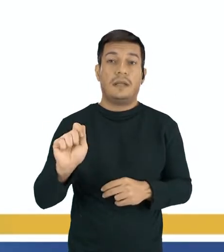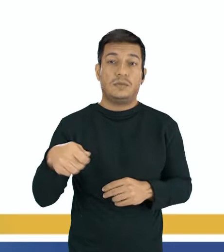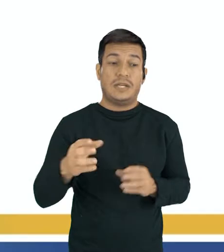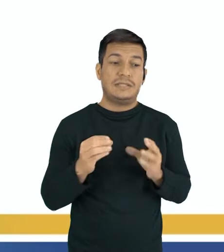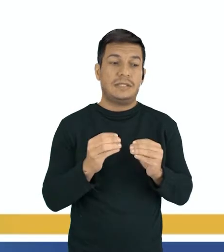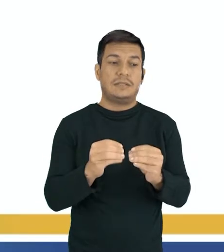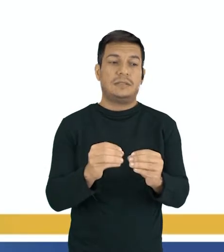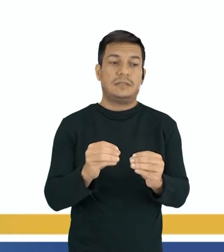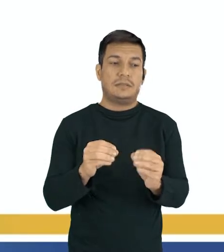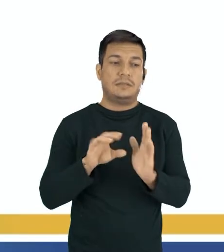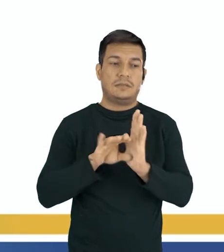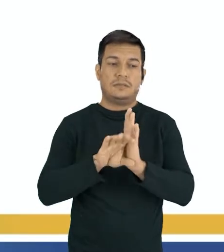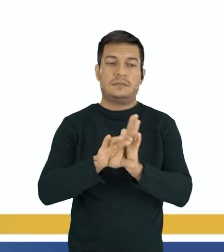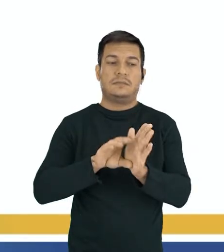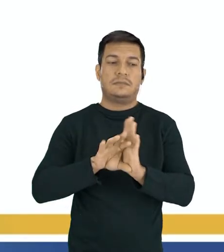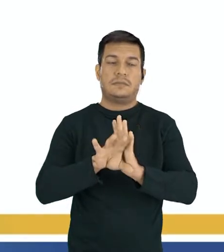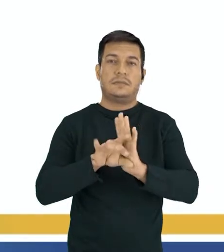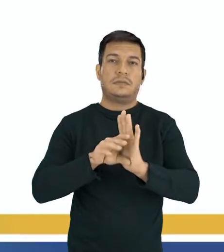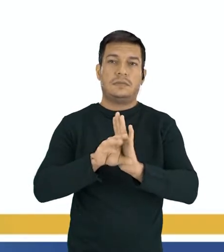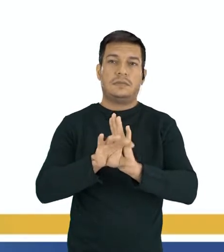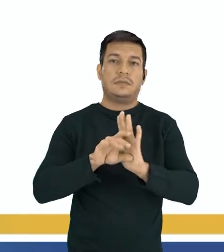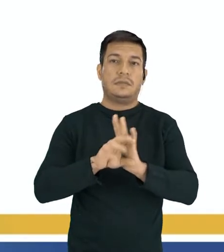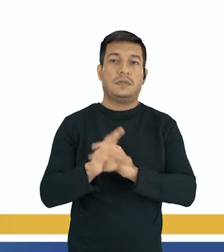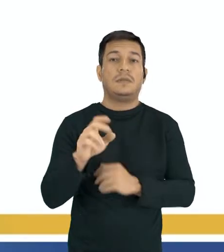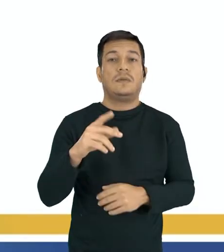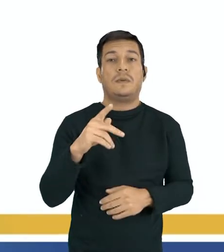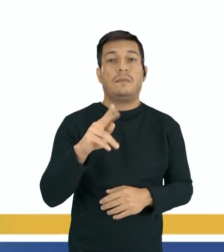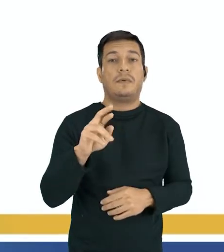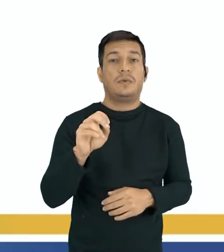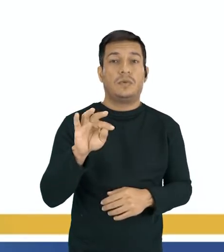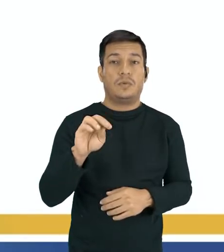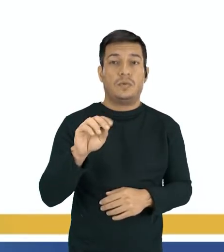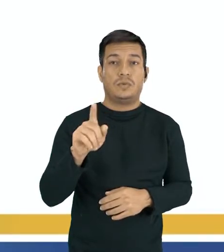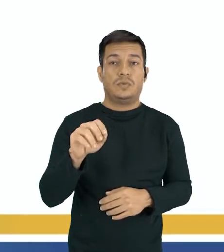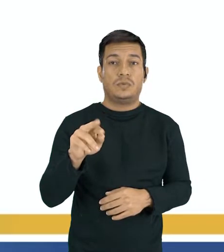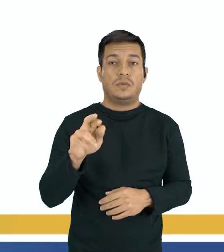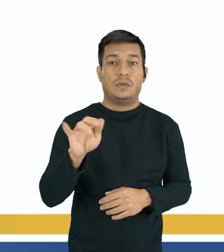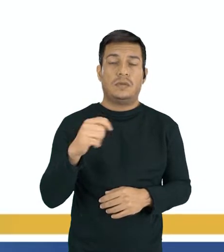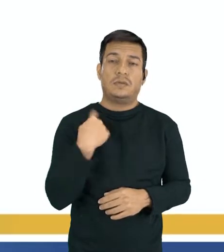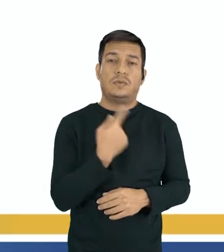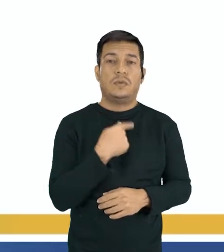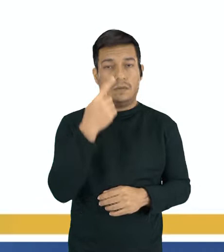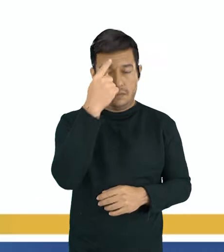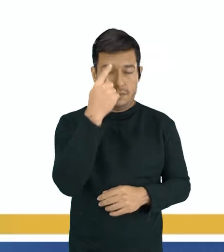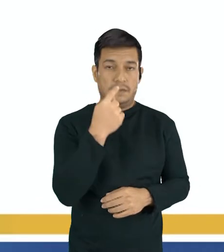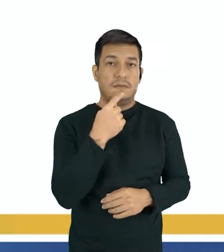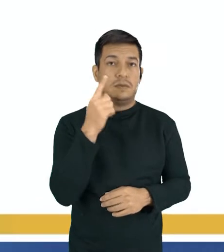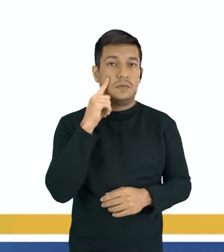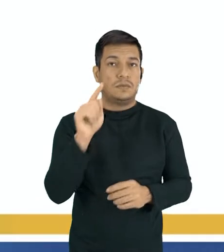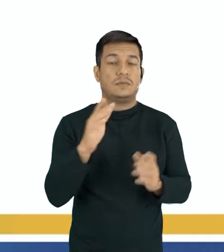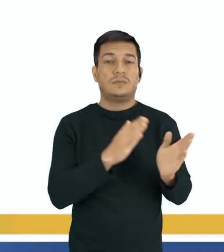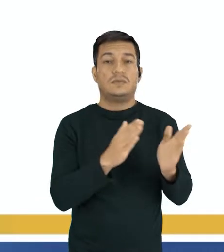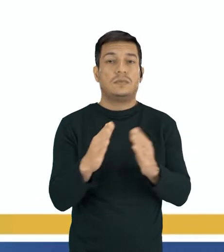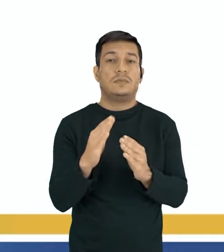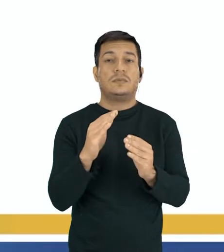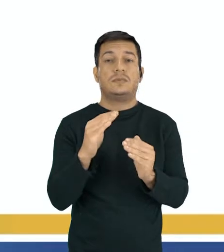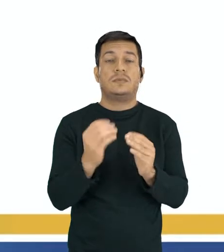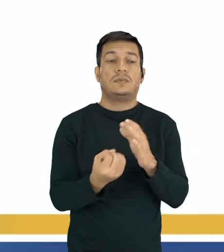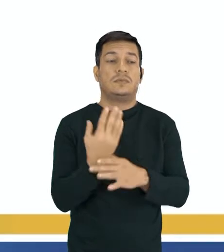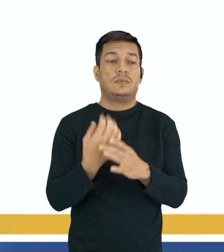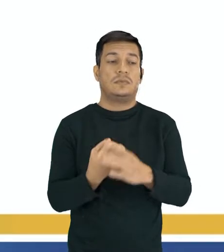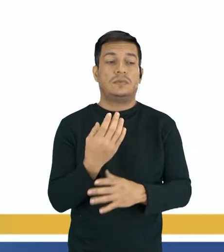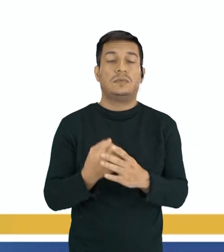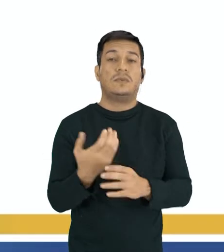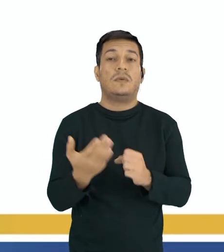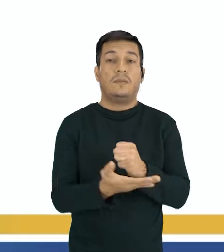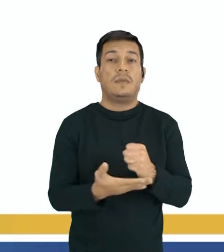e em protozoários. A gente consegue observar ali na imagem todo esse processo de reprodução a partir de